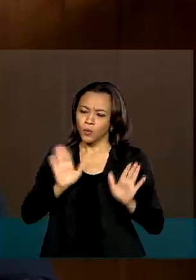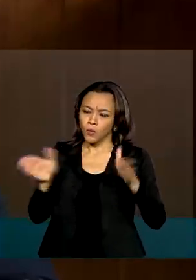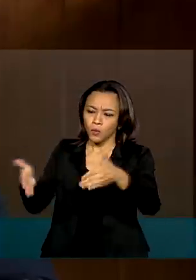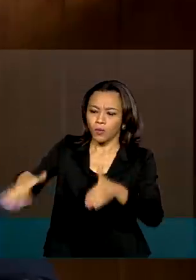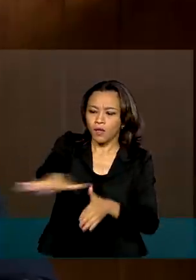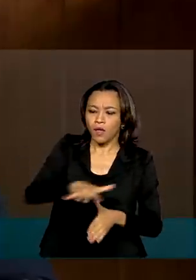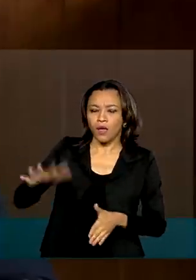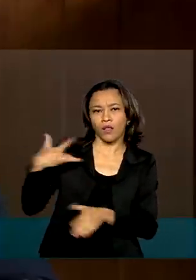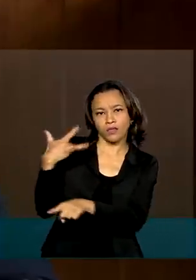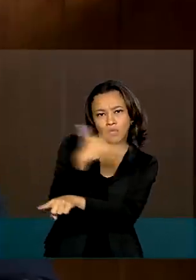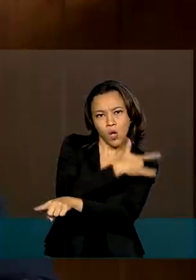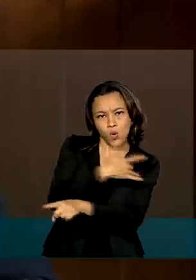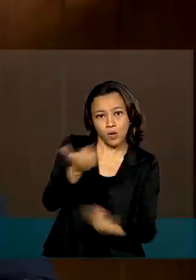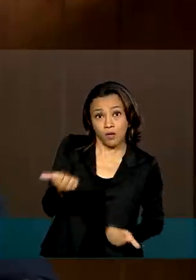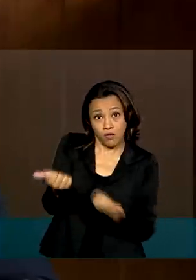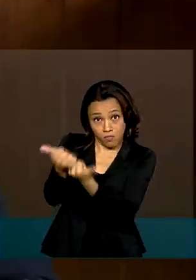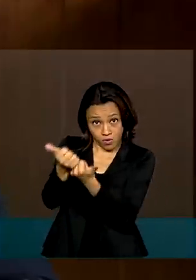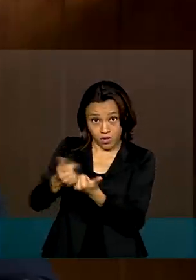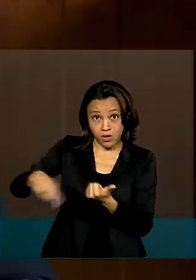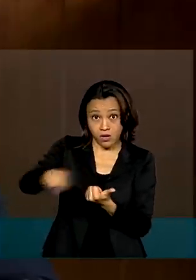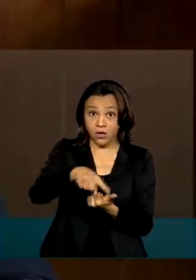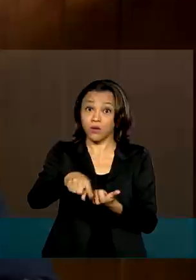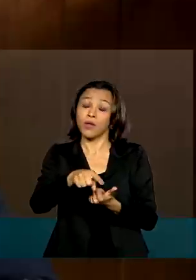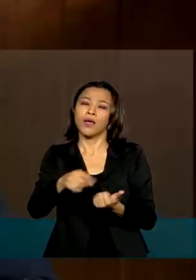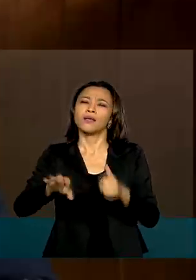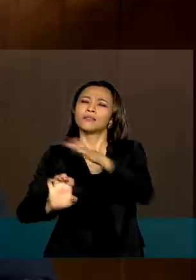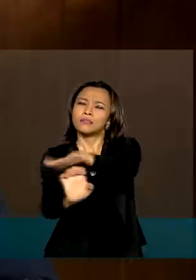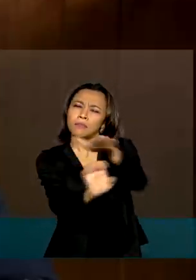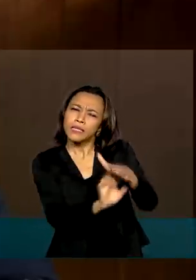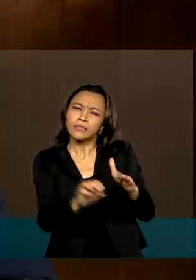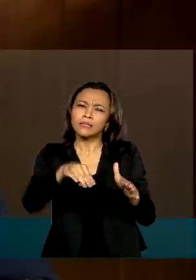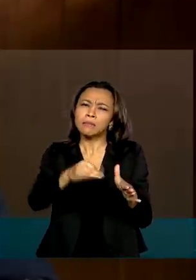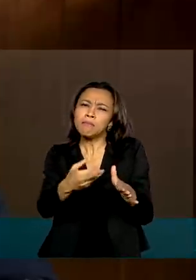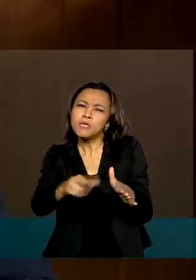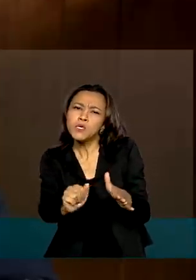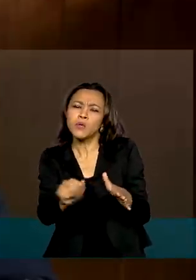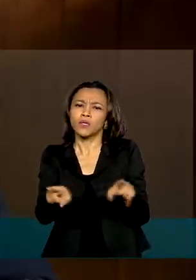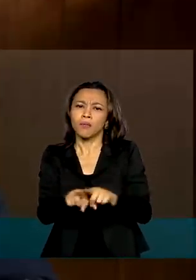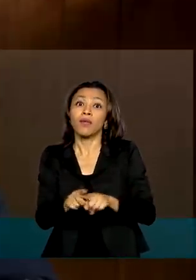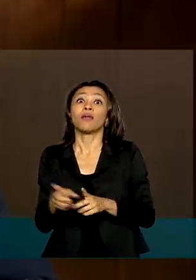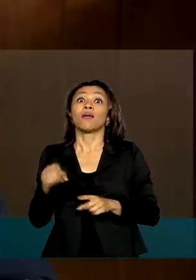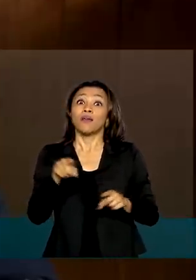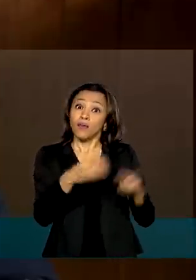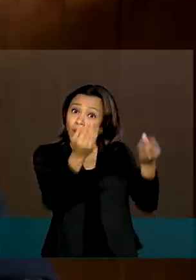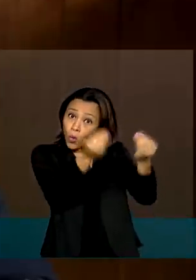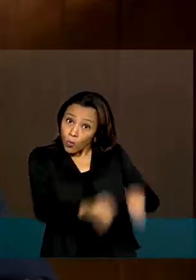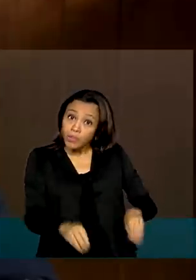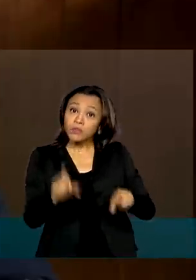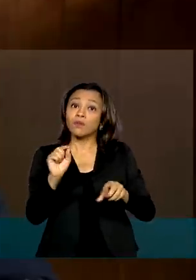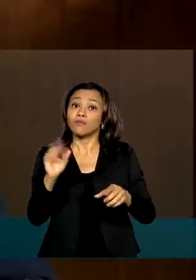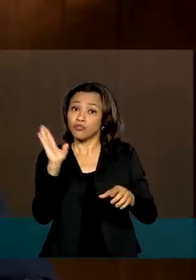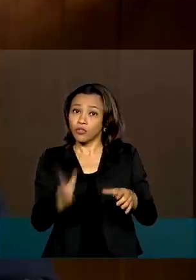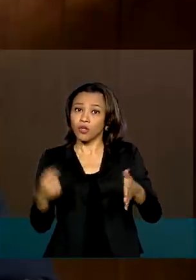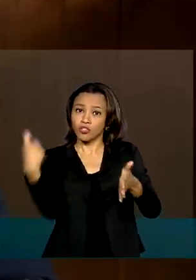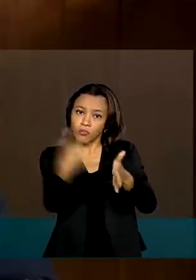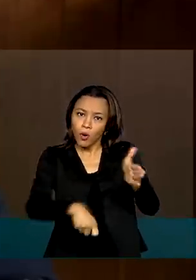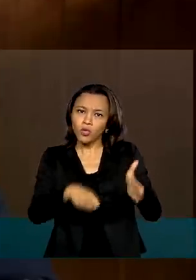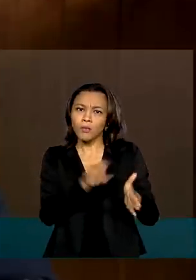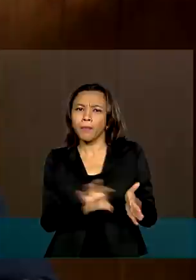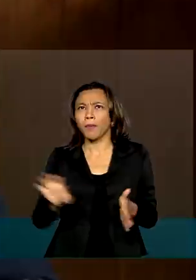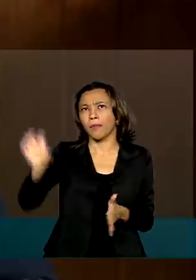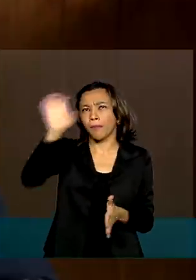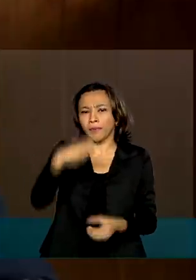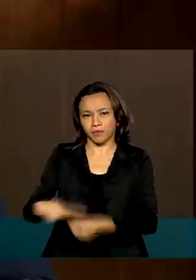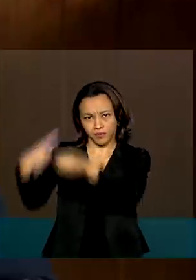Socorro a pequenas e microempresas, assim como compensou a perda de arrecadação dos estados